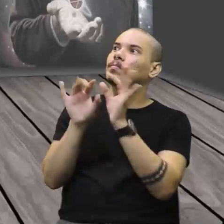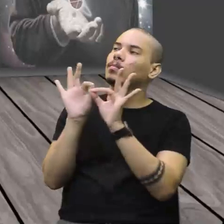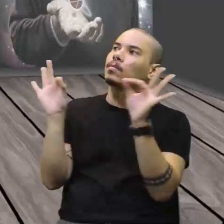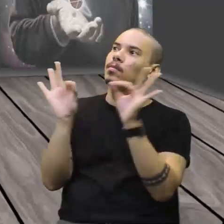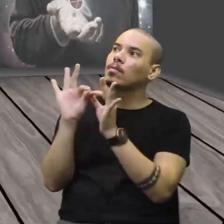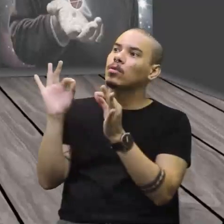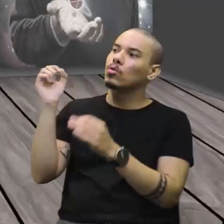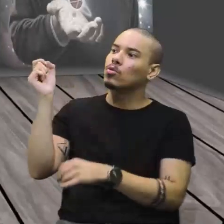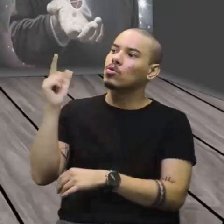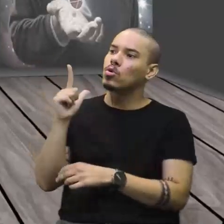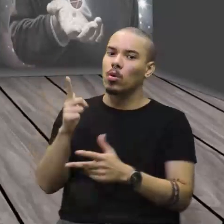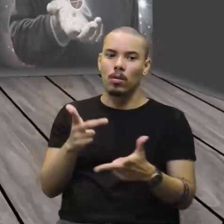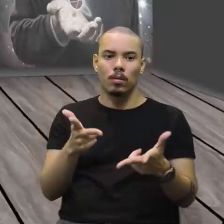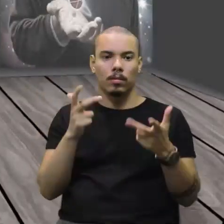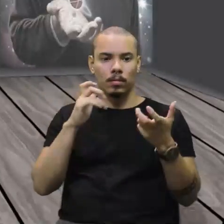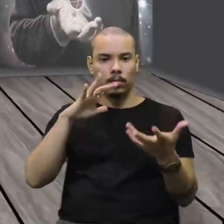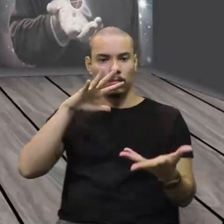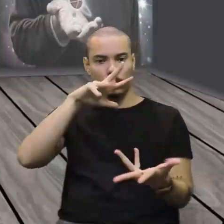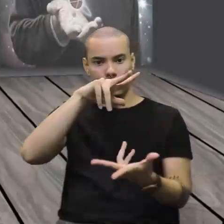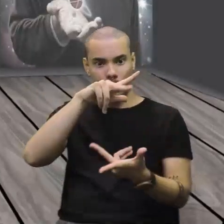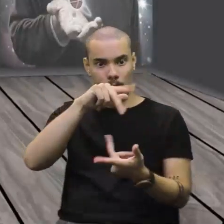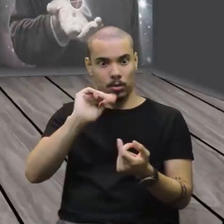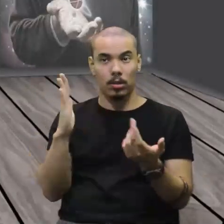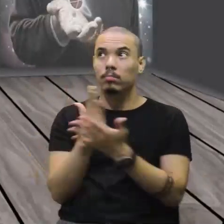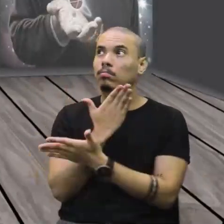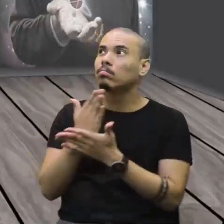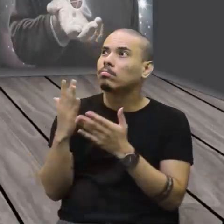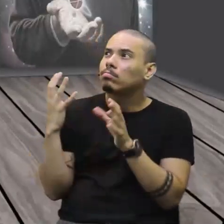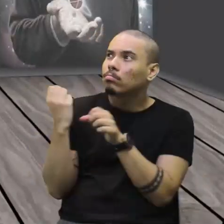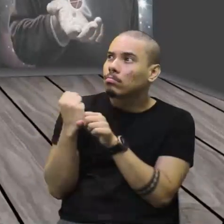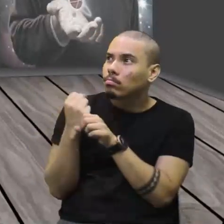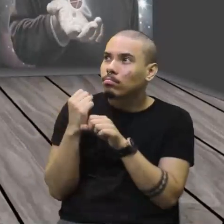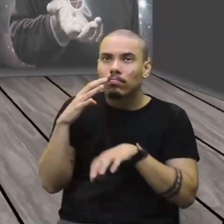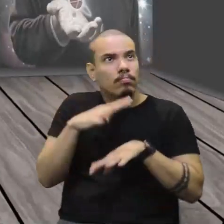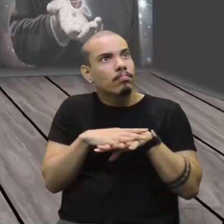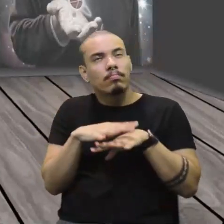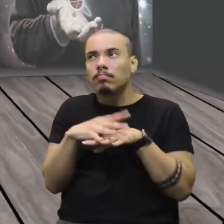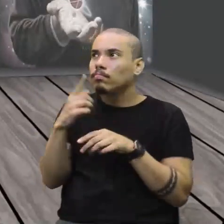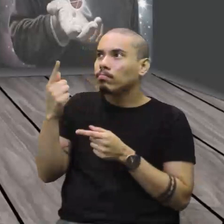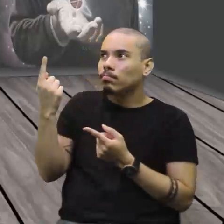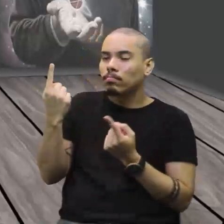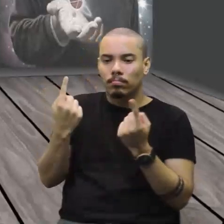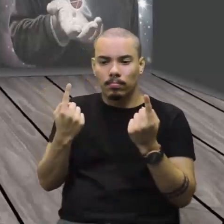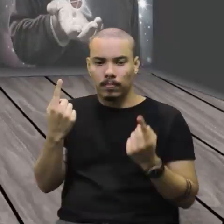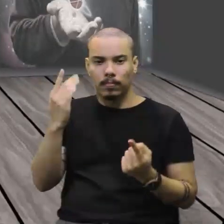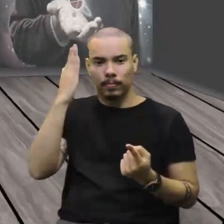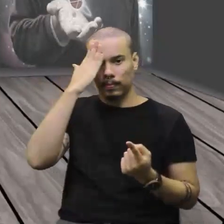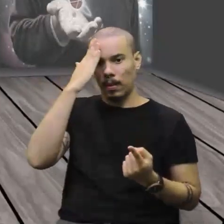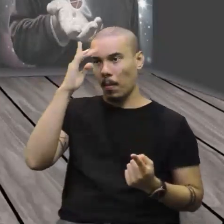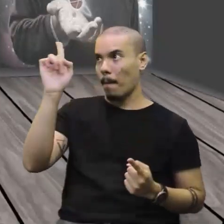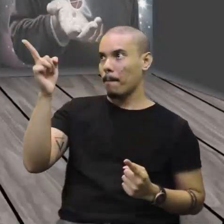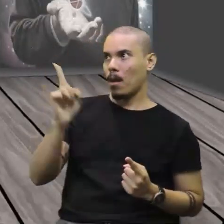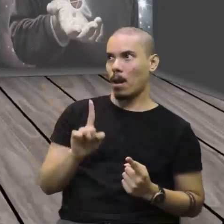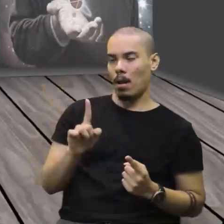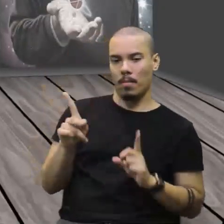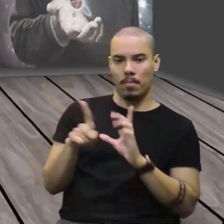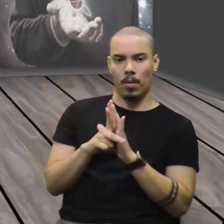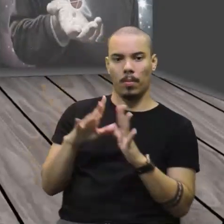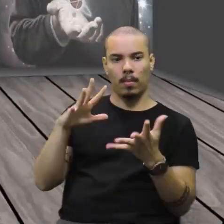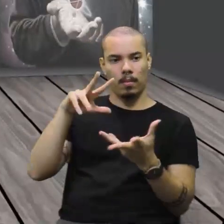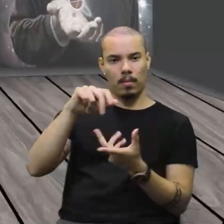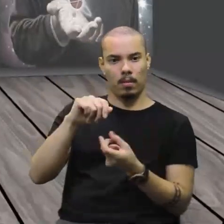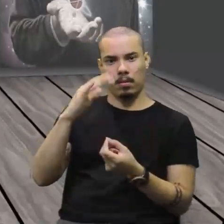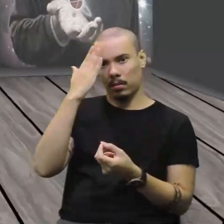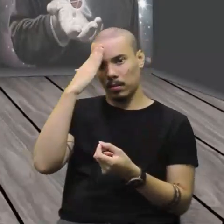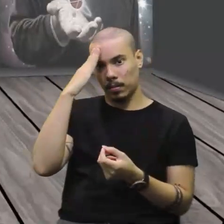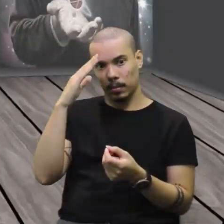Terra era redonda já nessa época, fazendo alguns cálculos do tamanho do raio da Terra nessa época,